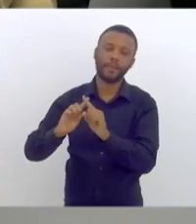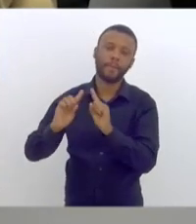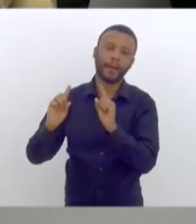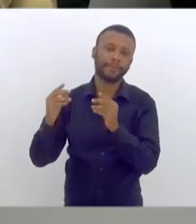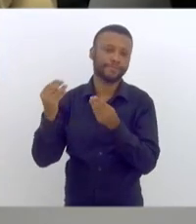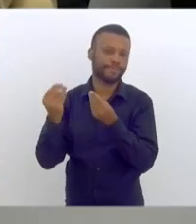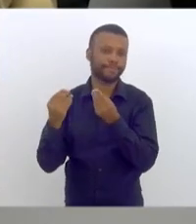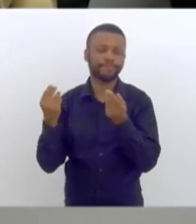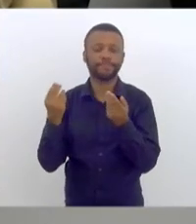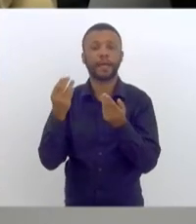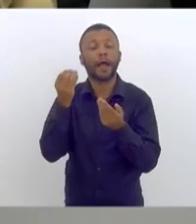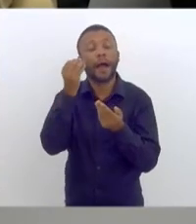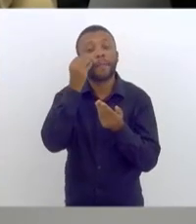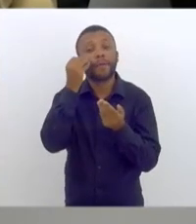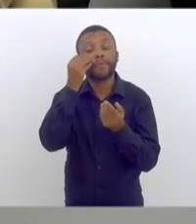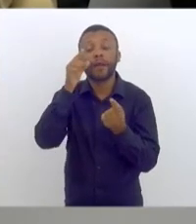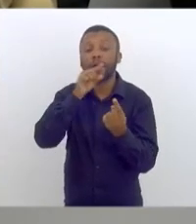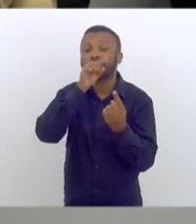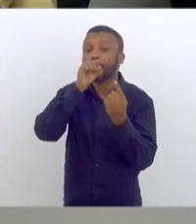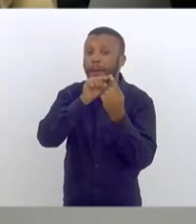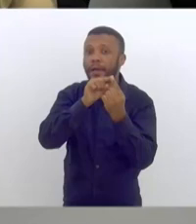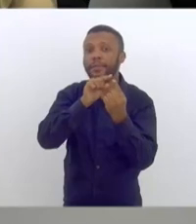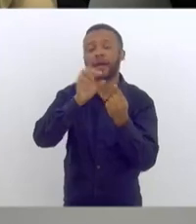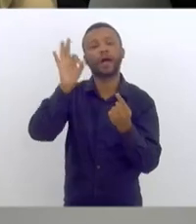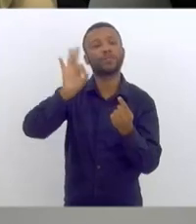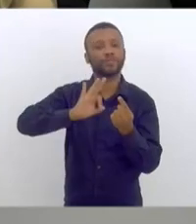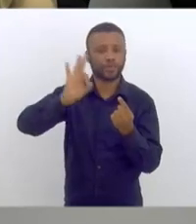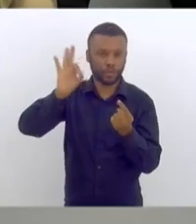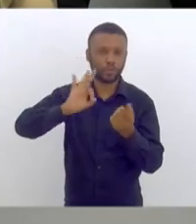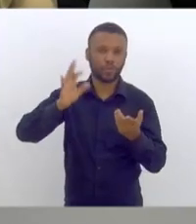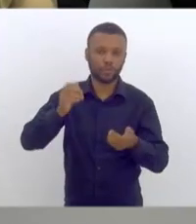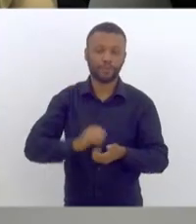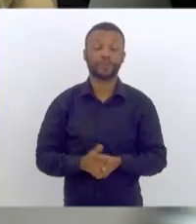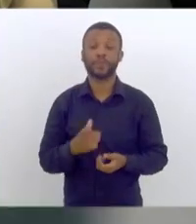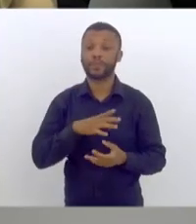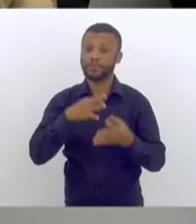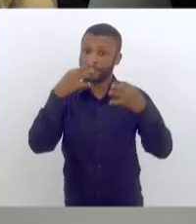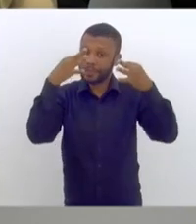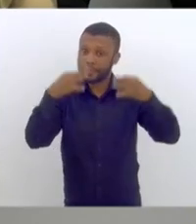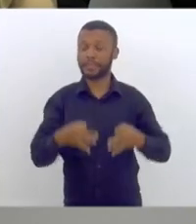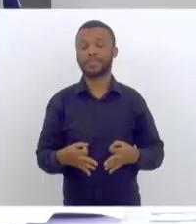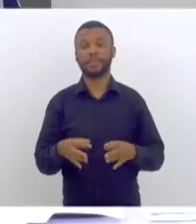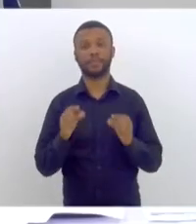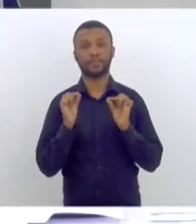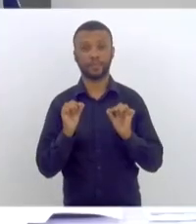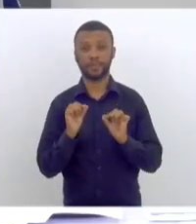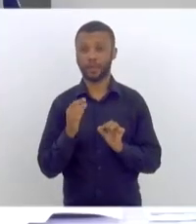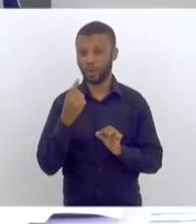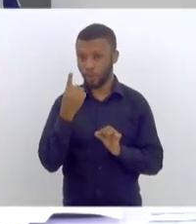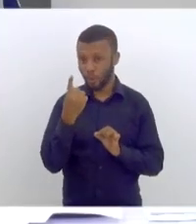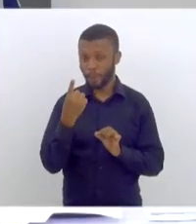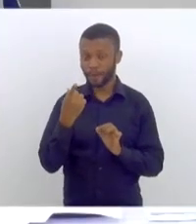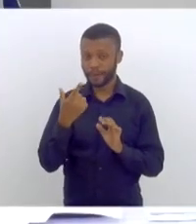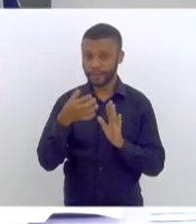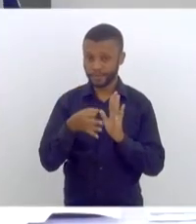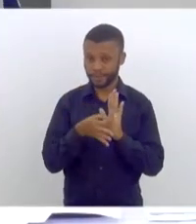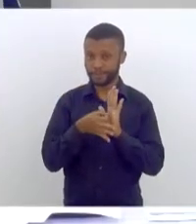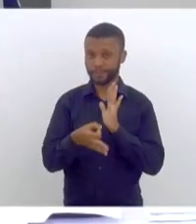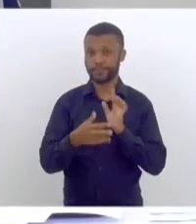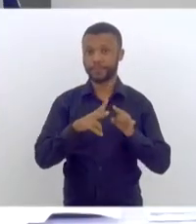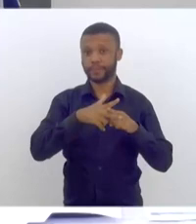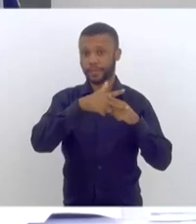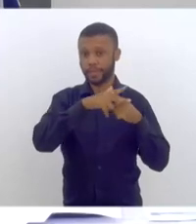prever a existência de metas indicadores eu tenho quase certeza que uma das emendas